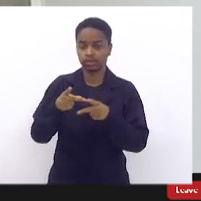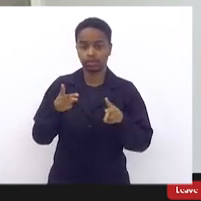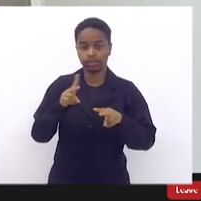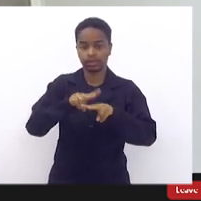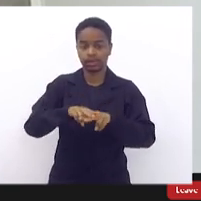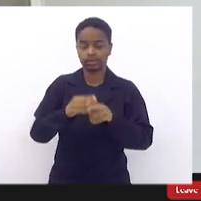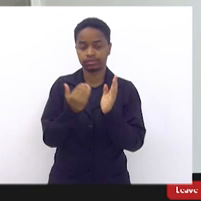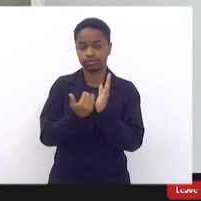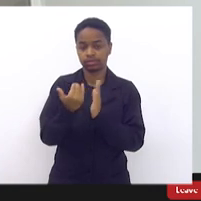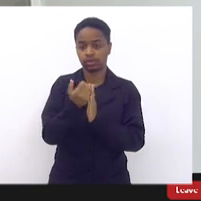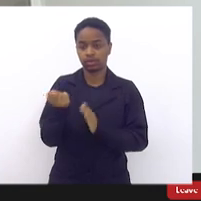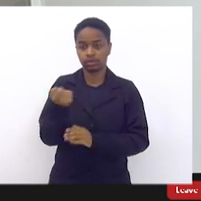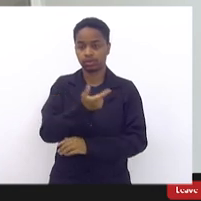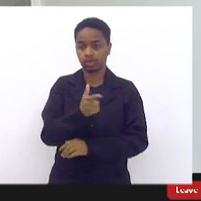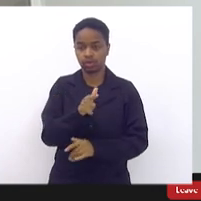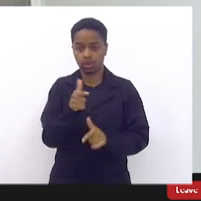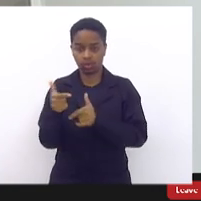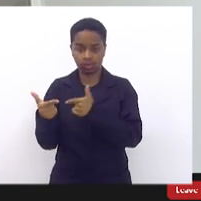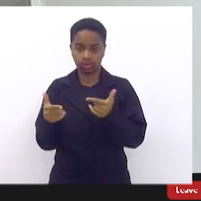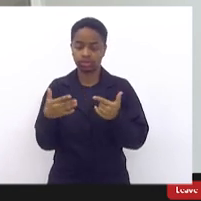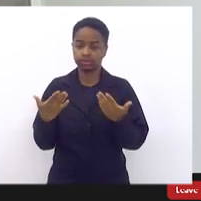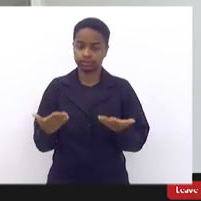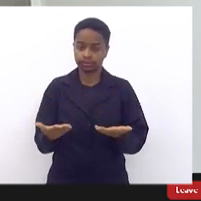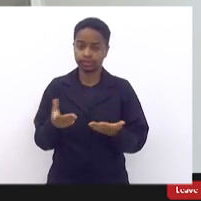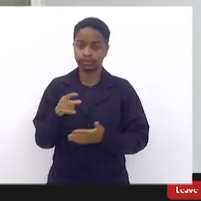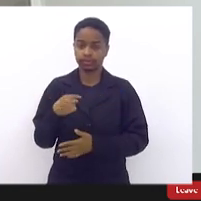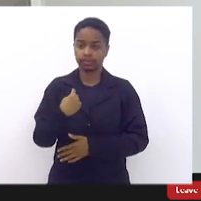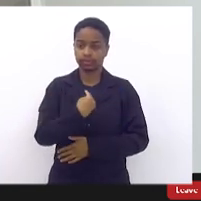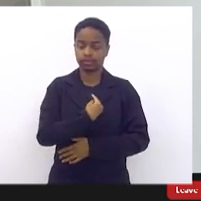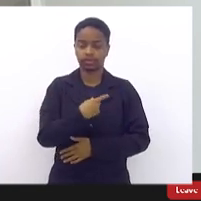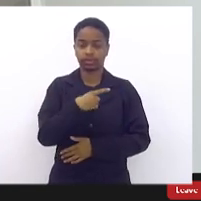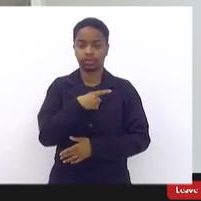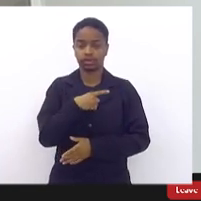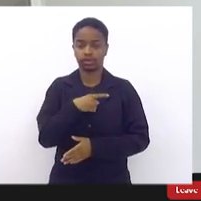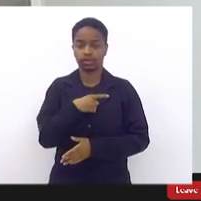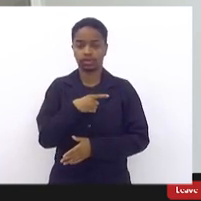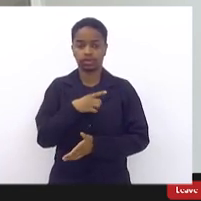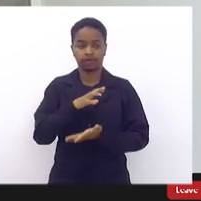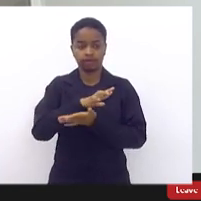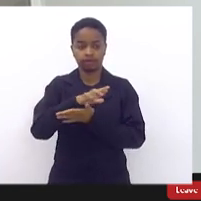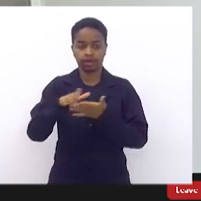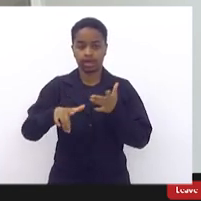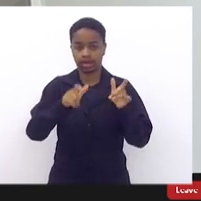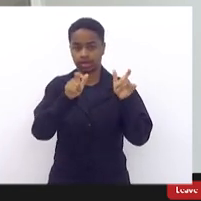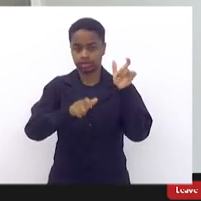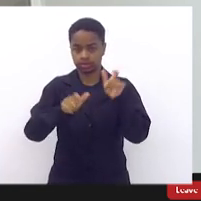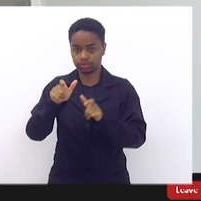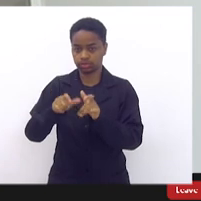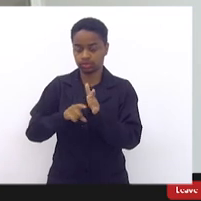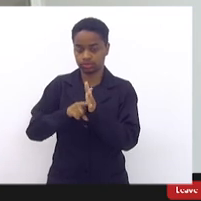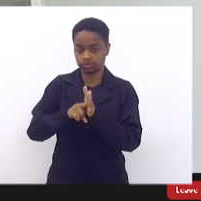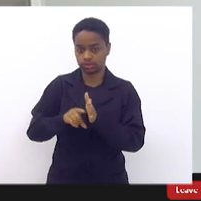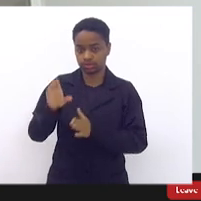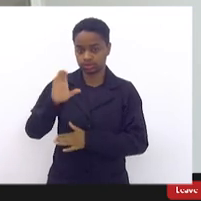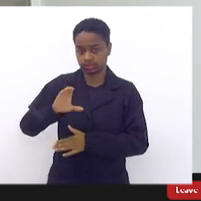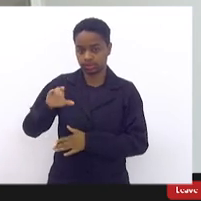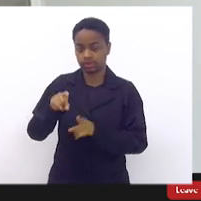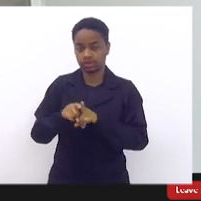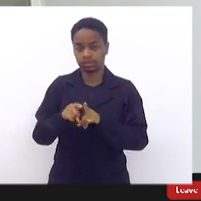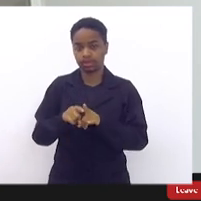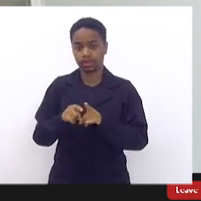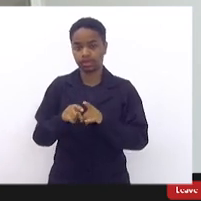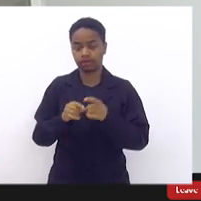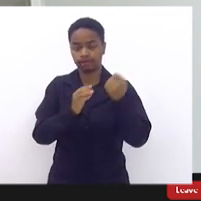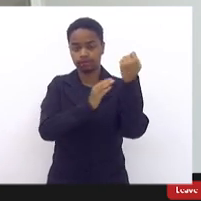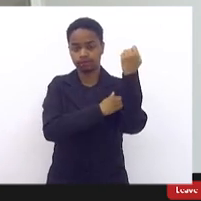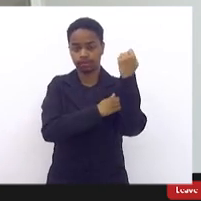outras. Então, a gente tem um conjunto grande de autoras, cientistas, feministas negras, falando